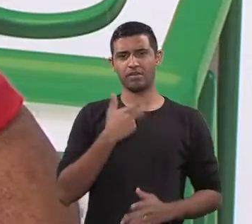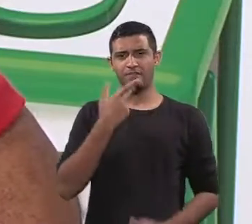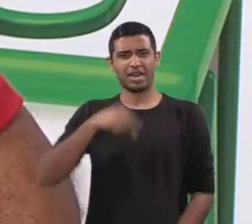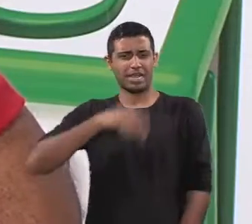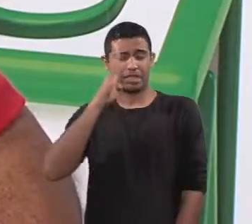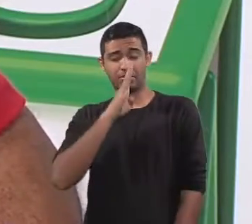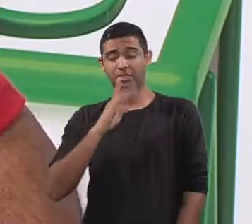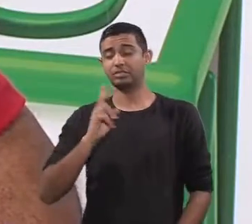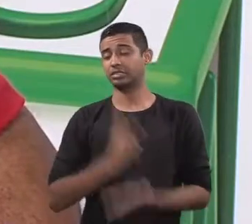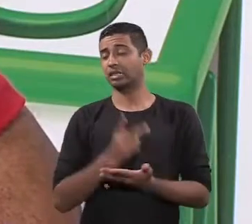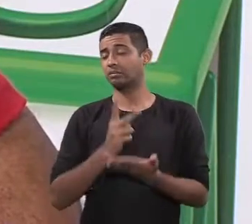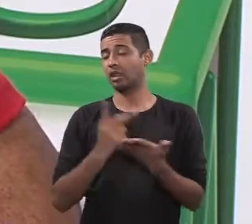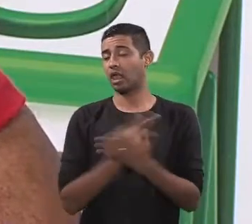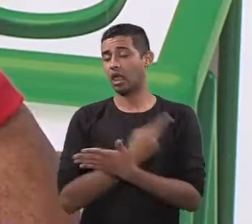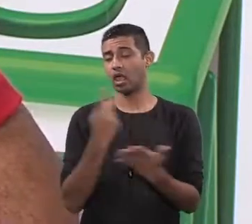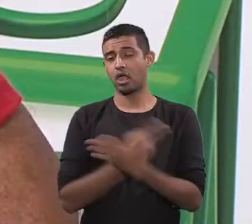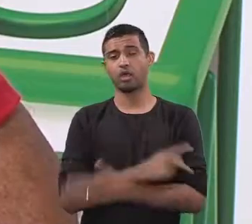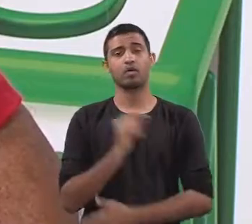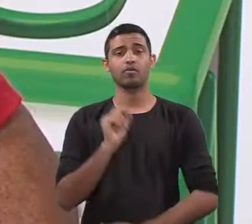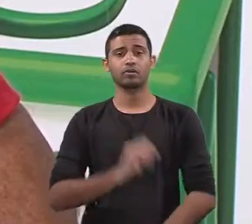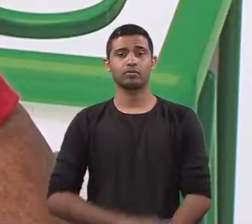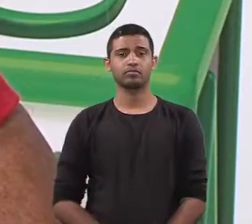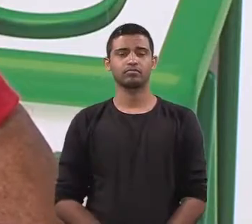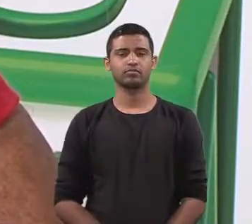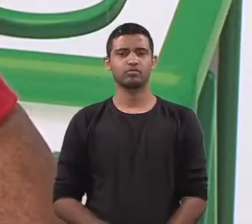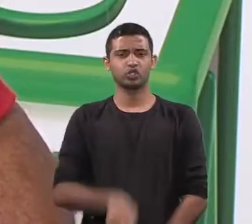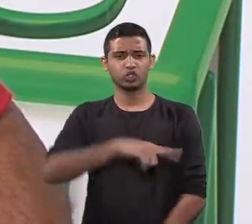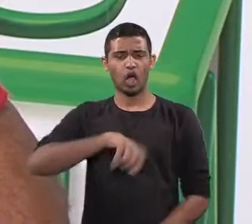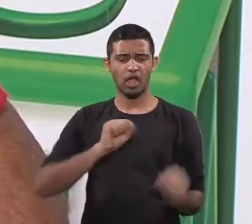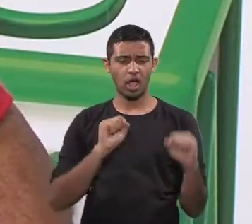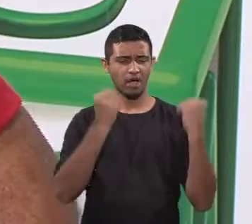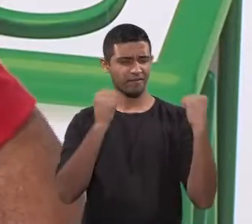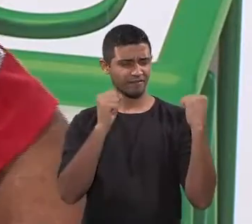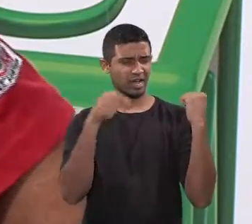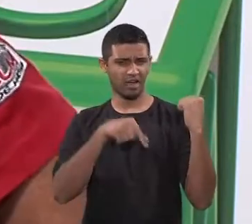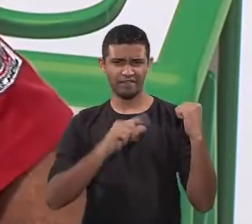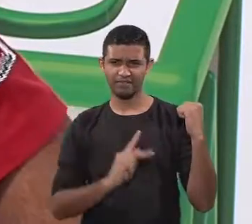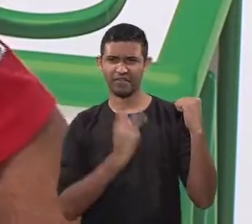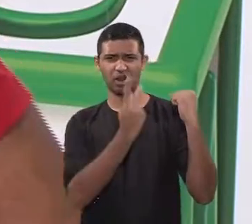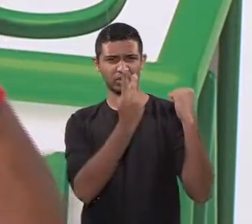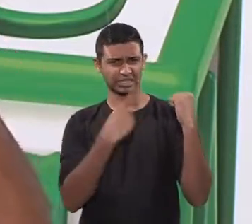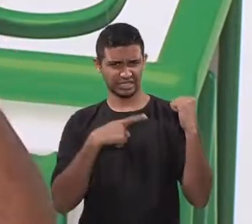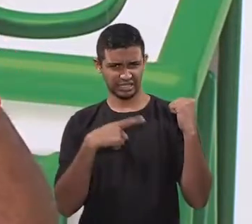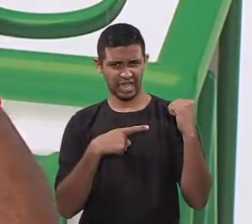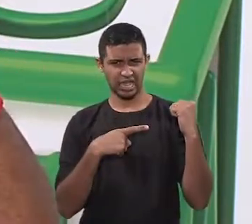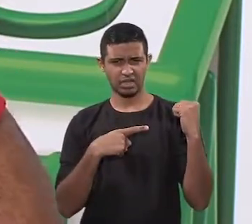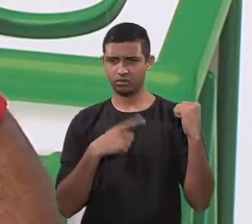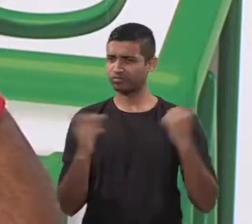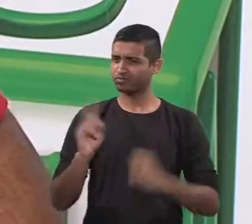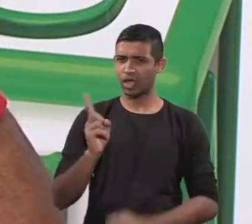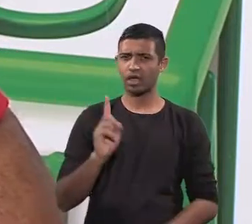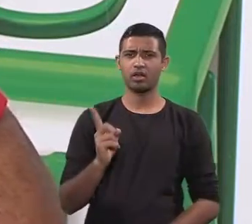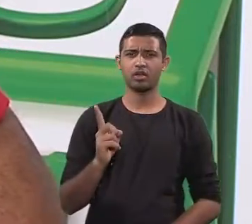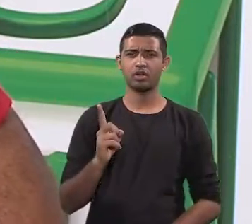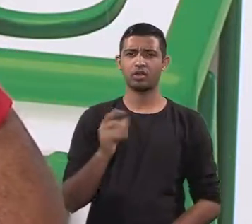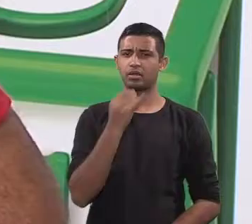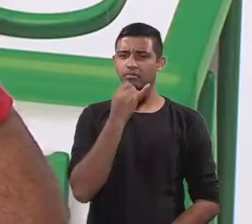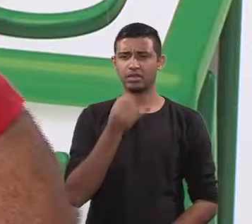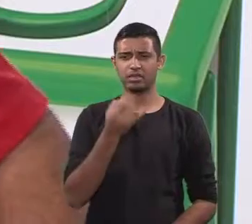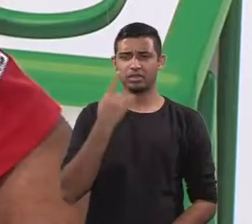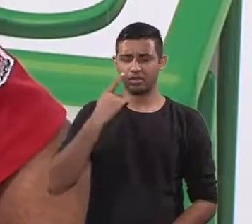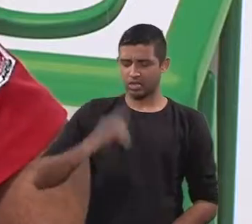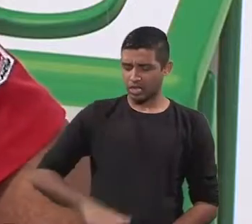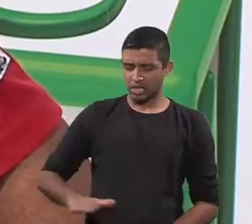que é um erro clássico nosso. Nós não valorizamos a educação física lá na infância, nós não